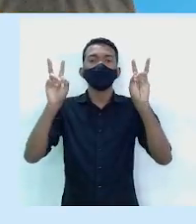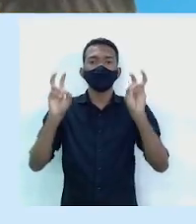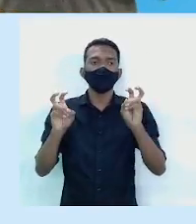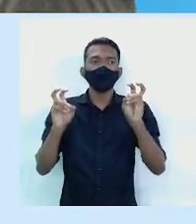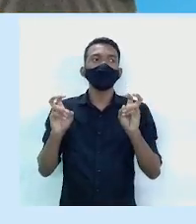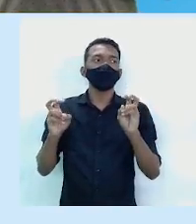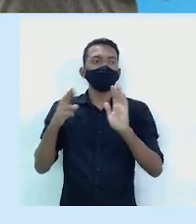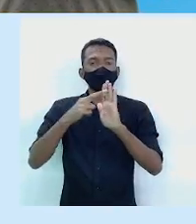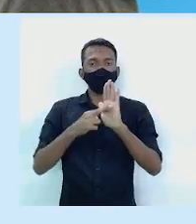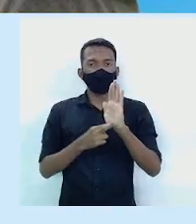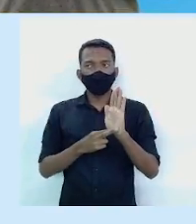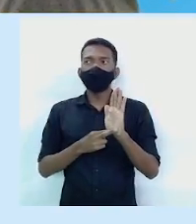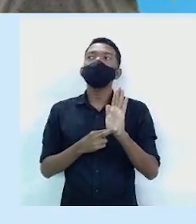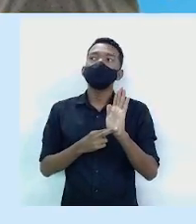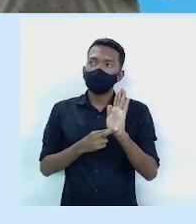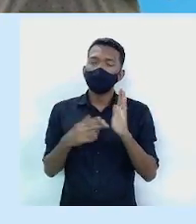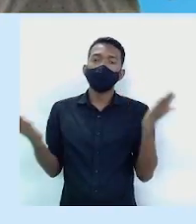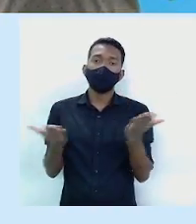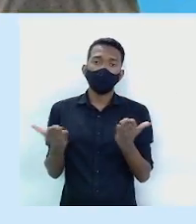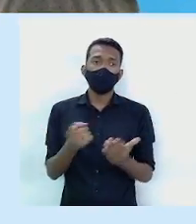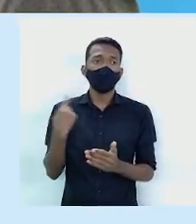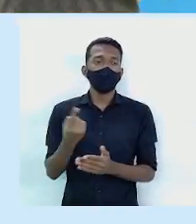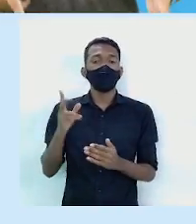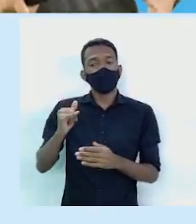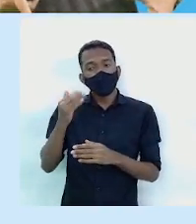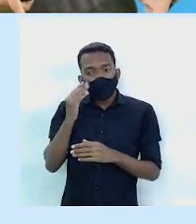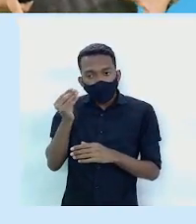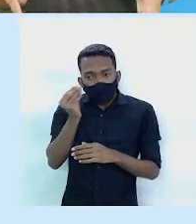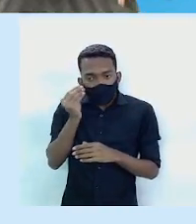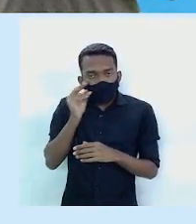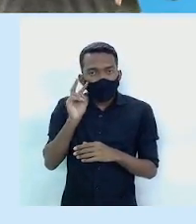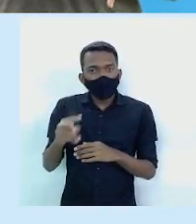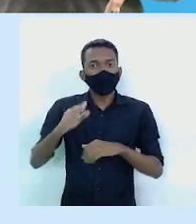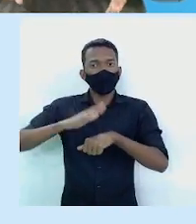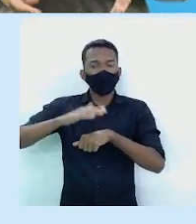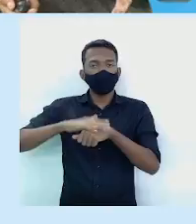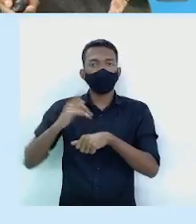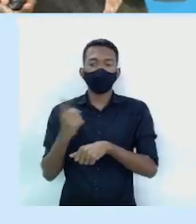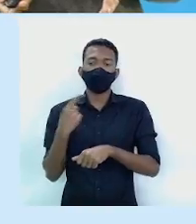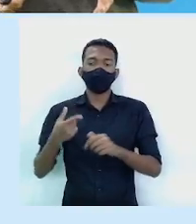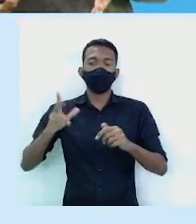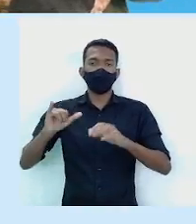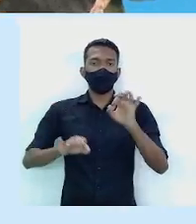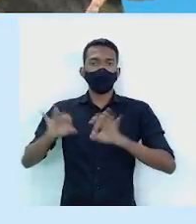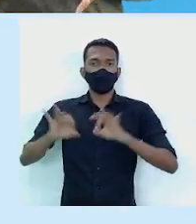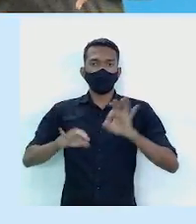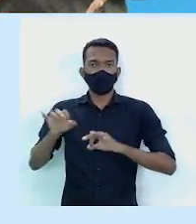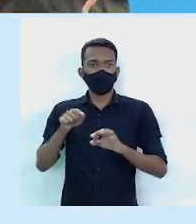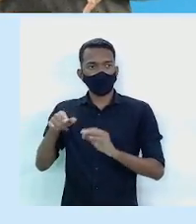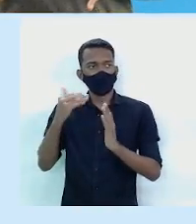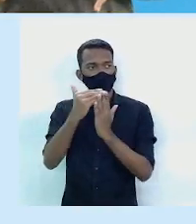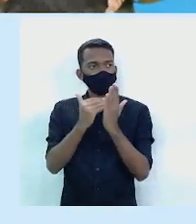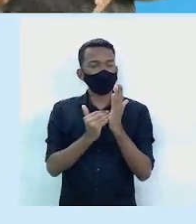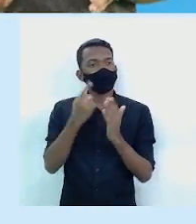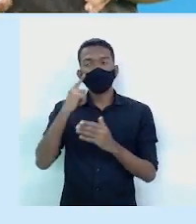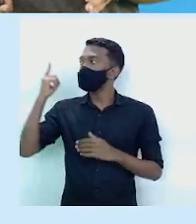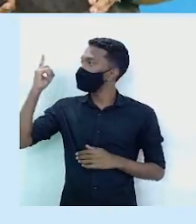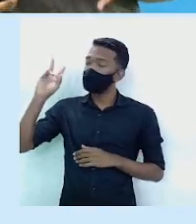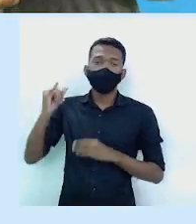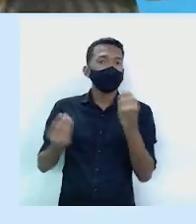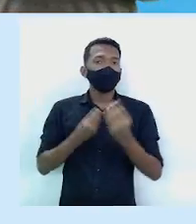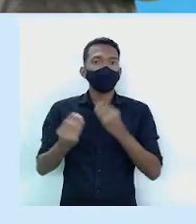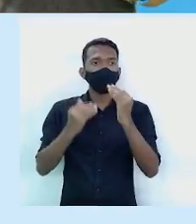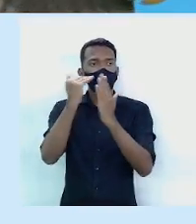roteiro, e agora a gente vai para o momento em que a gente vai planejar um roteiro. Então vamos observar aí na tela como é que nós podemos fazer